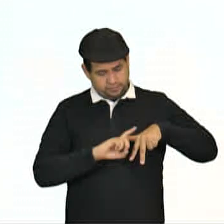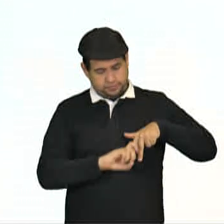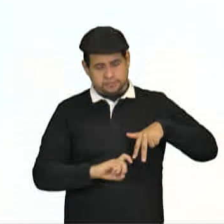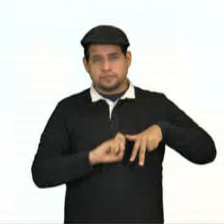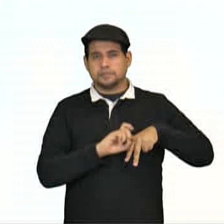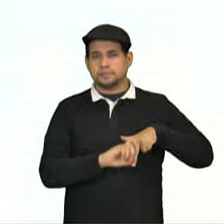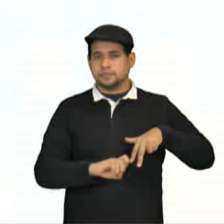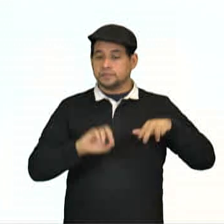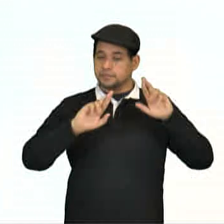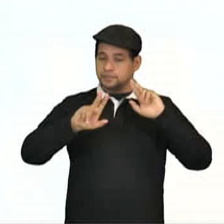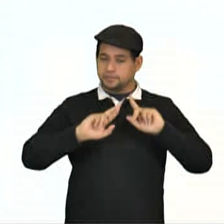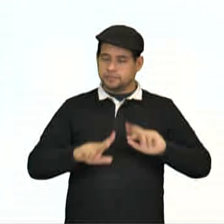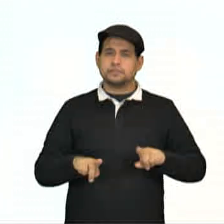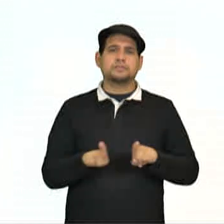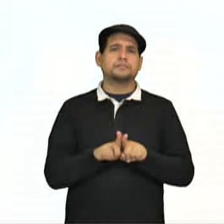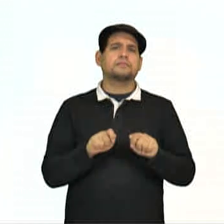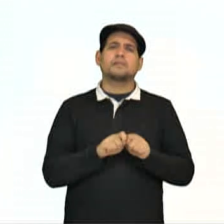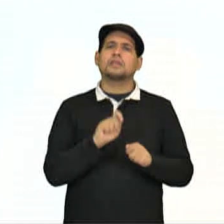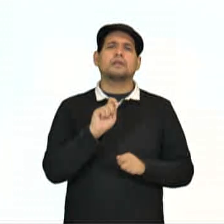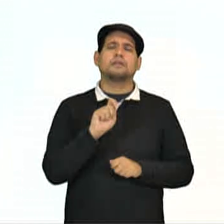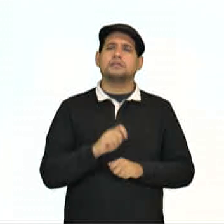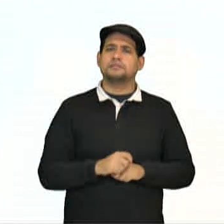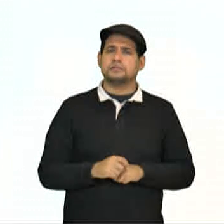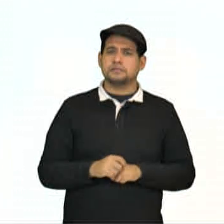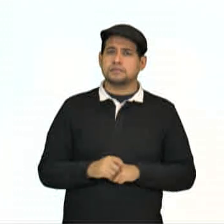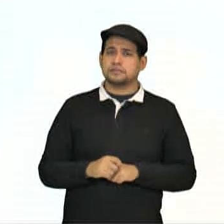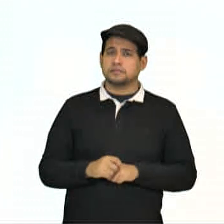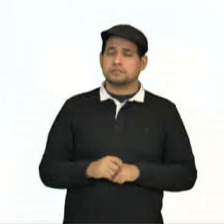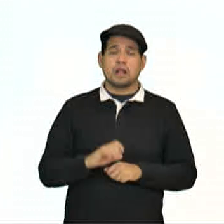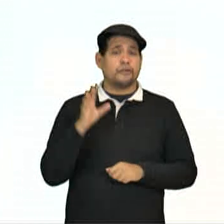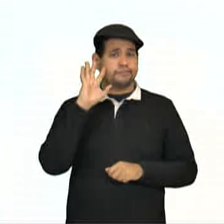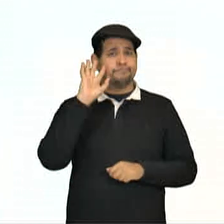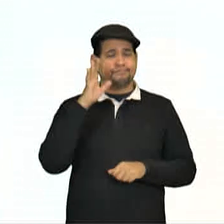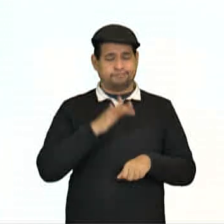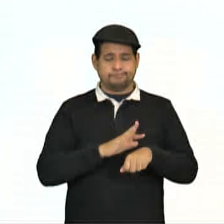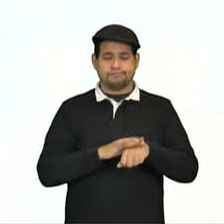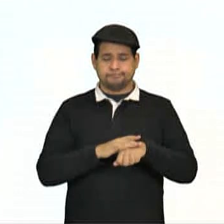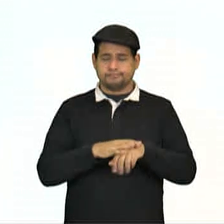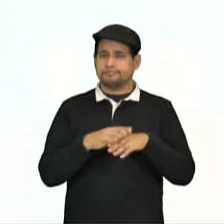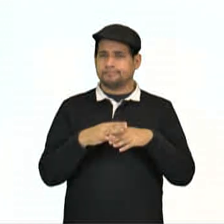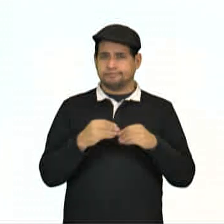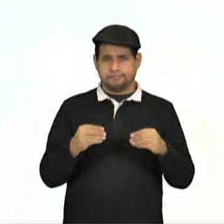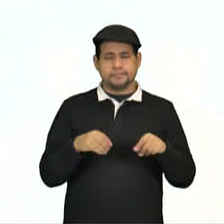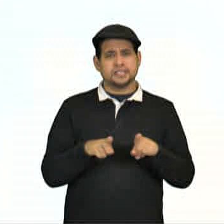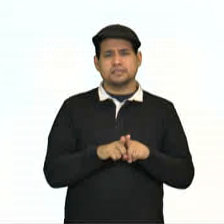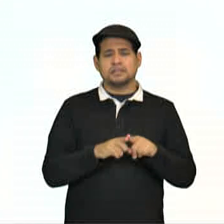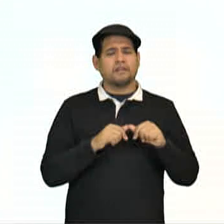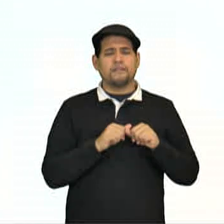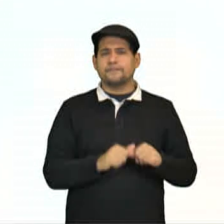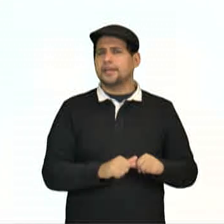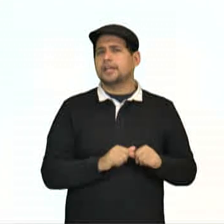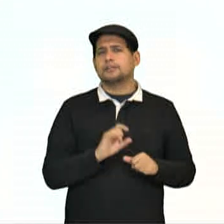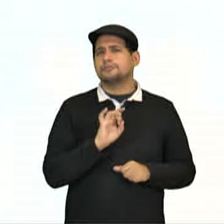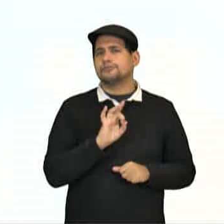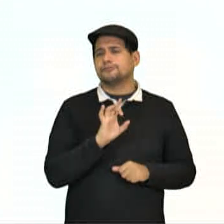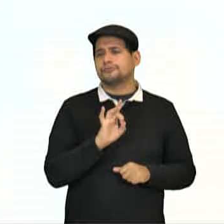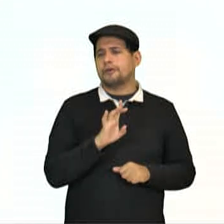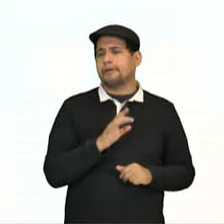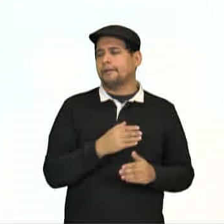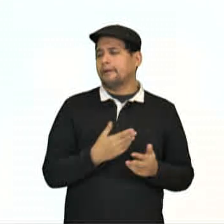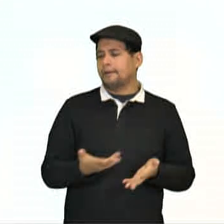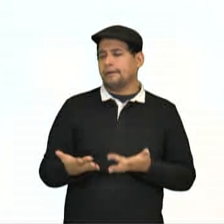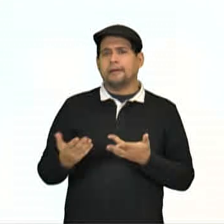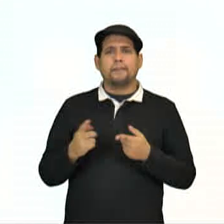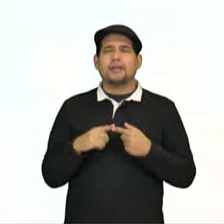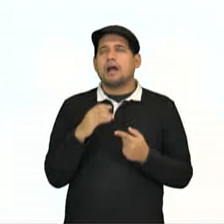sua grande maioria, eles fazem o quê? Causam doenças, isso mesmo. Então, eles não ficam lá apenas à toa, porque